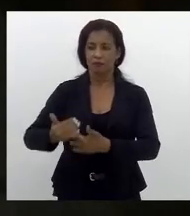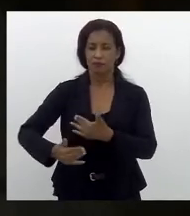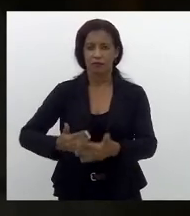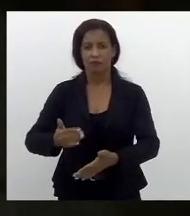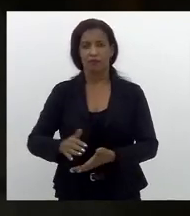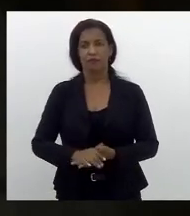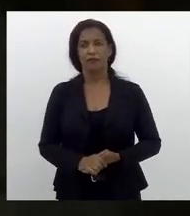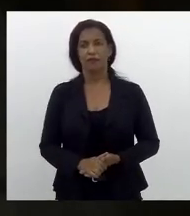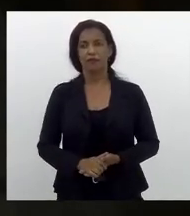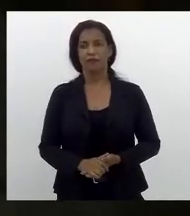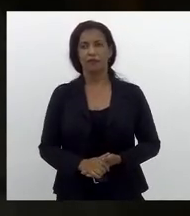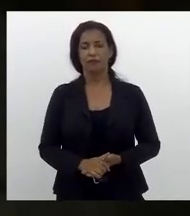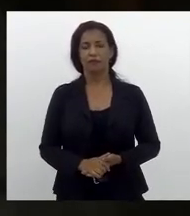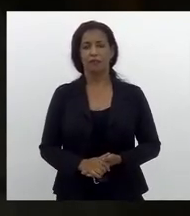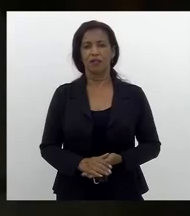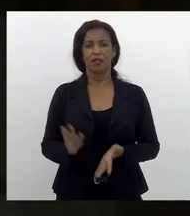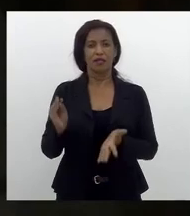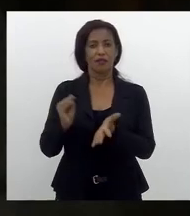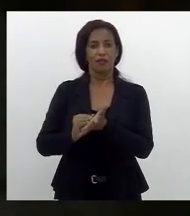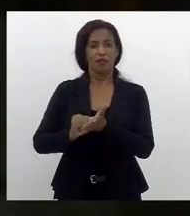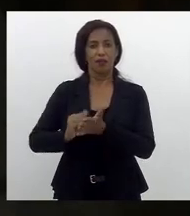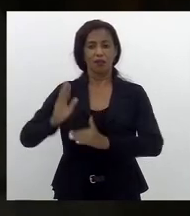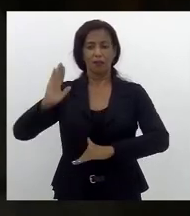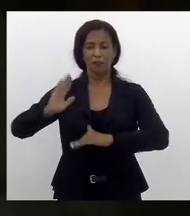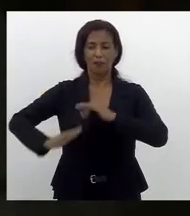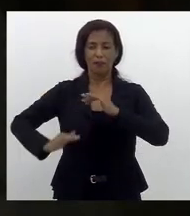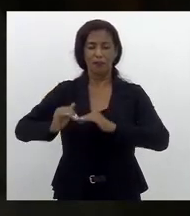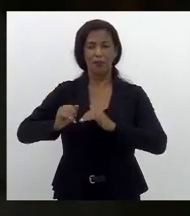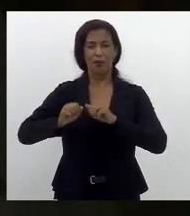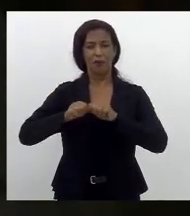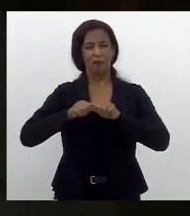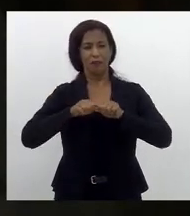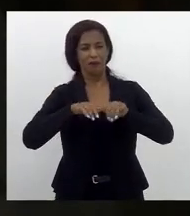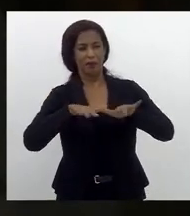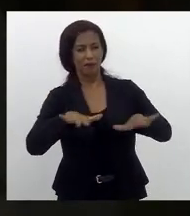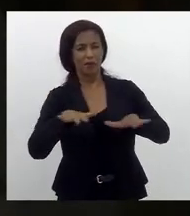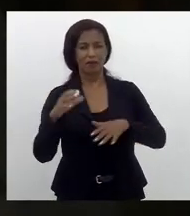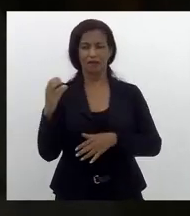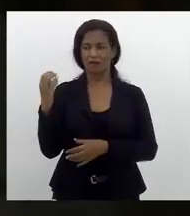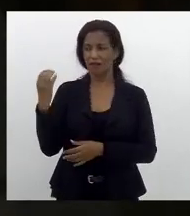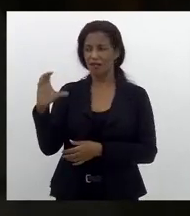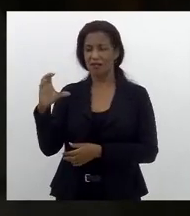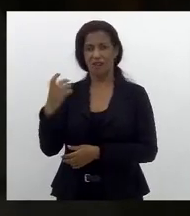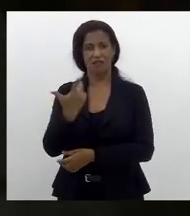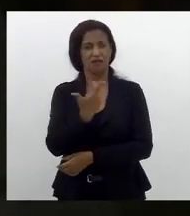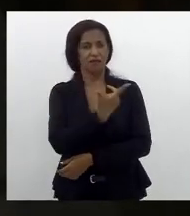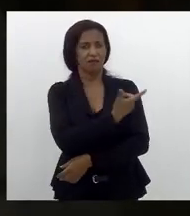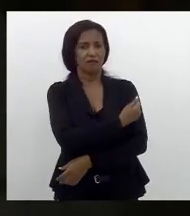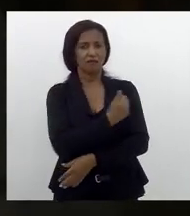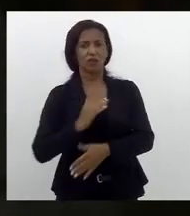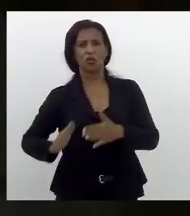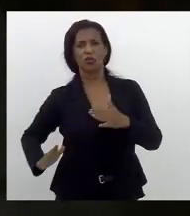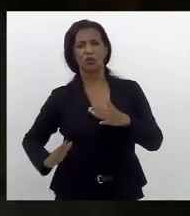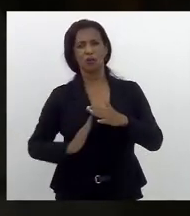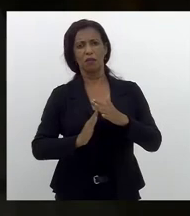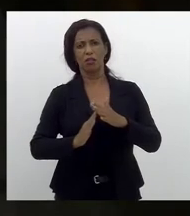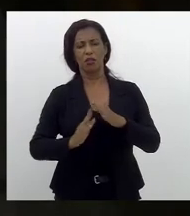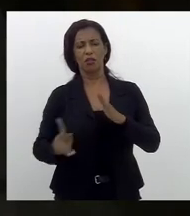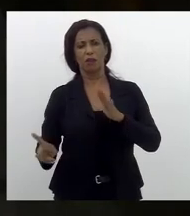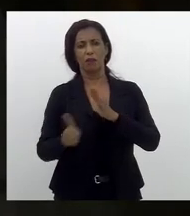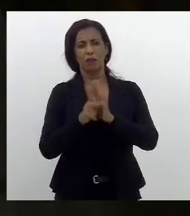dessa negação da própria pandemia, da ciência, da vacina, no limite da própria vida.